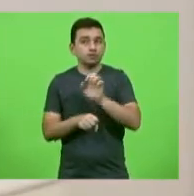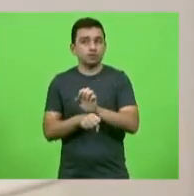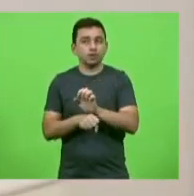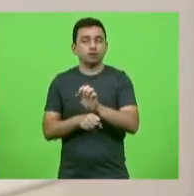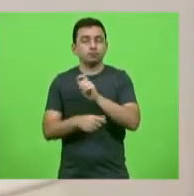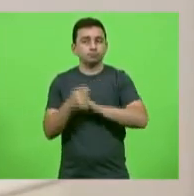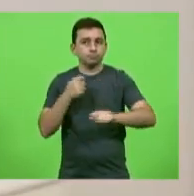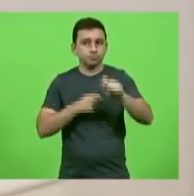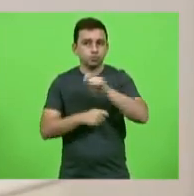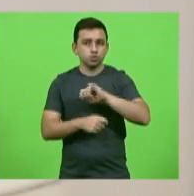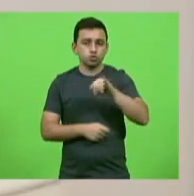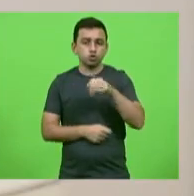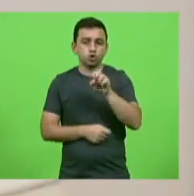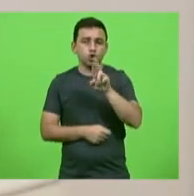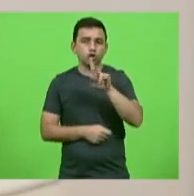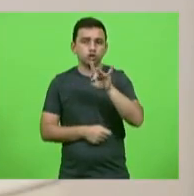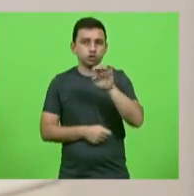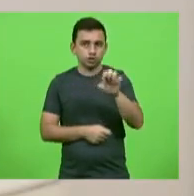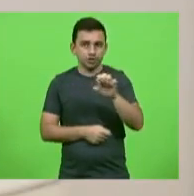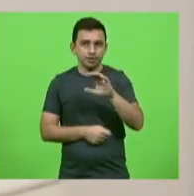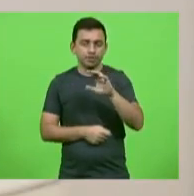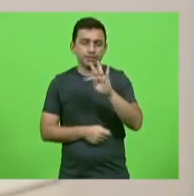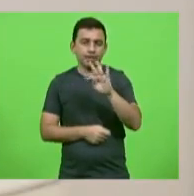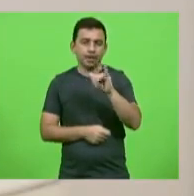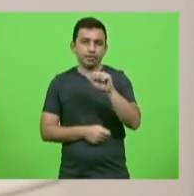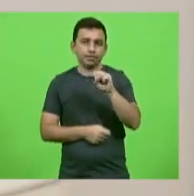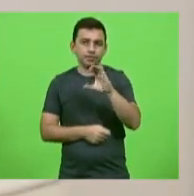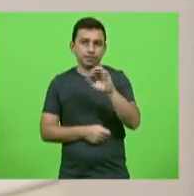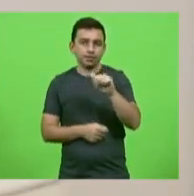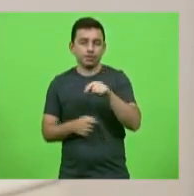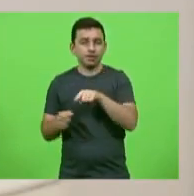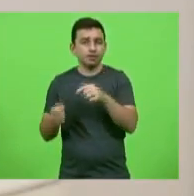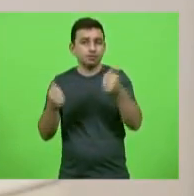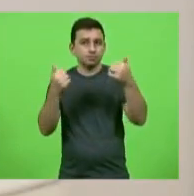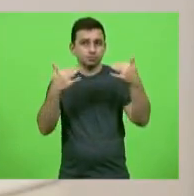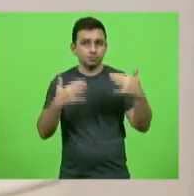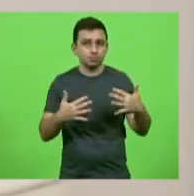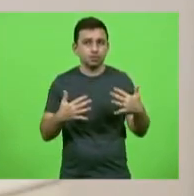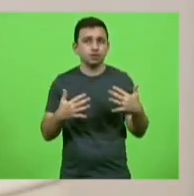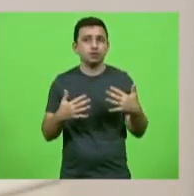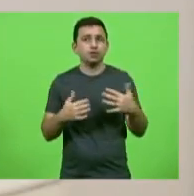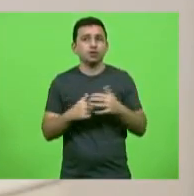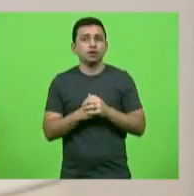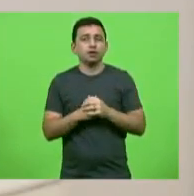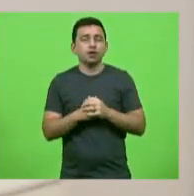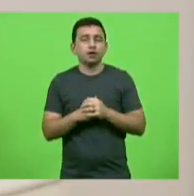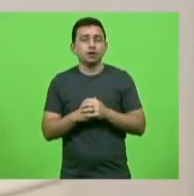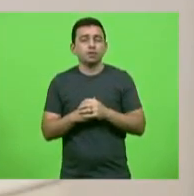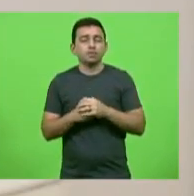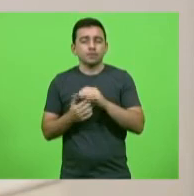Administração, Jorge Eduardo Tasca, ao governador do Estado, na qual ponderou o secretário.